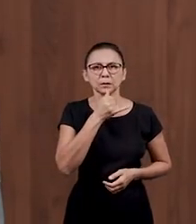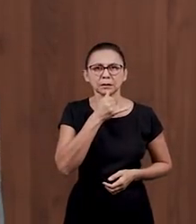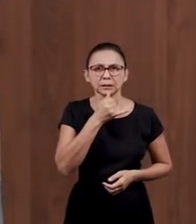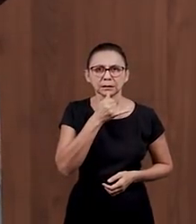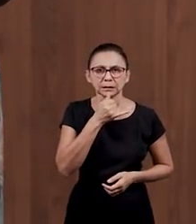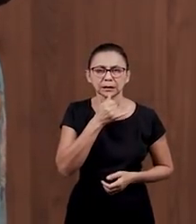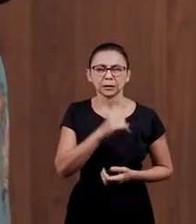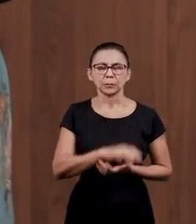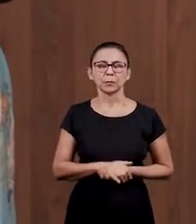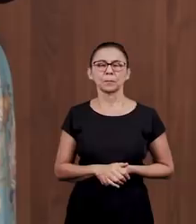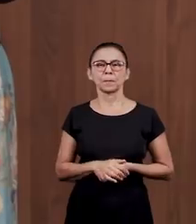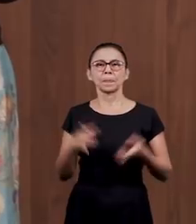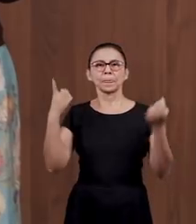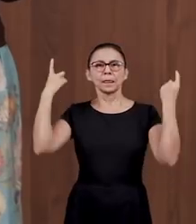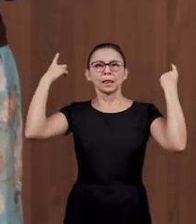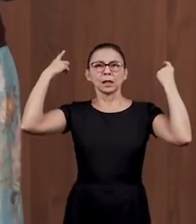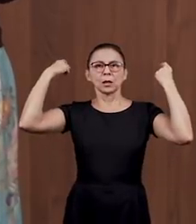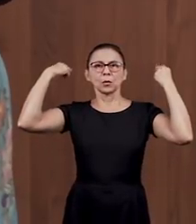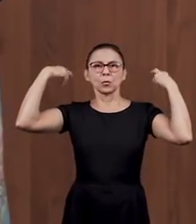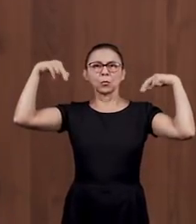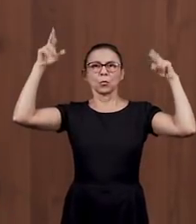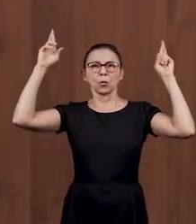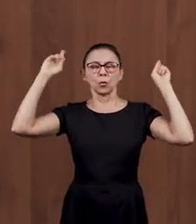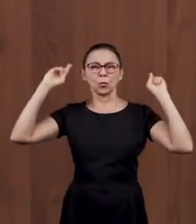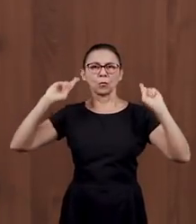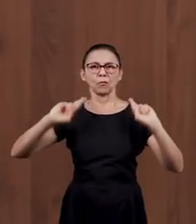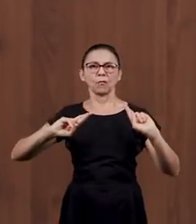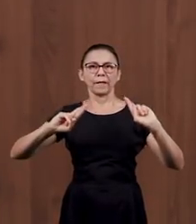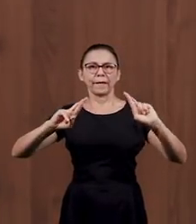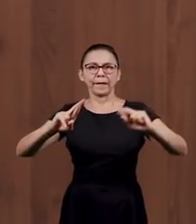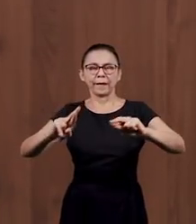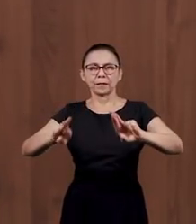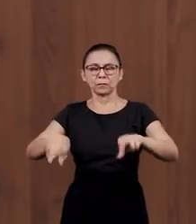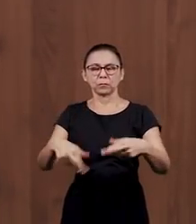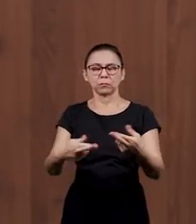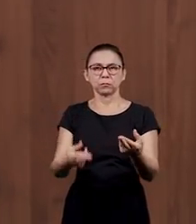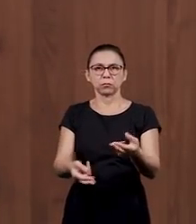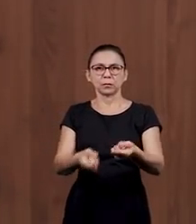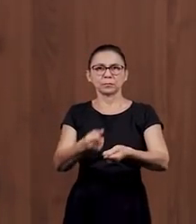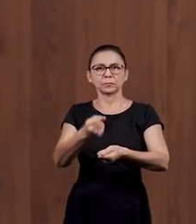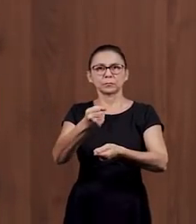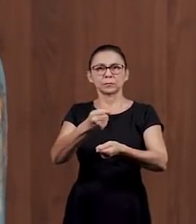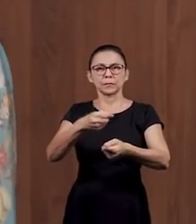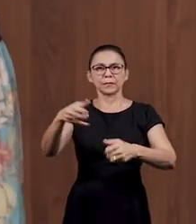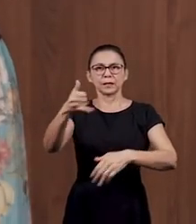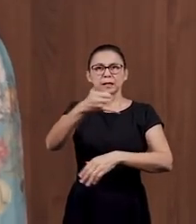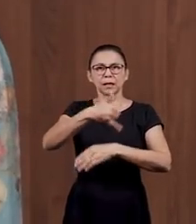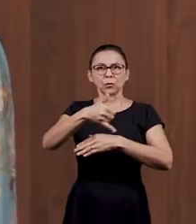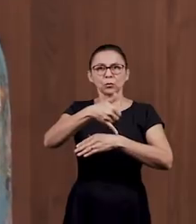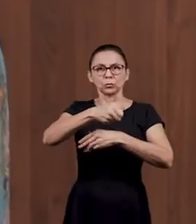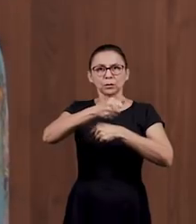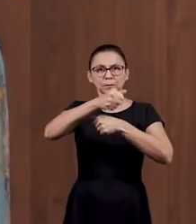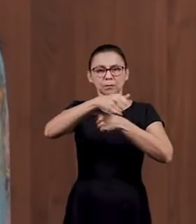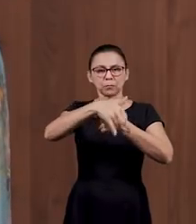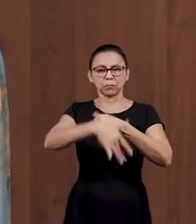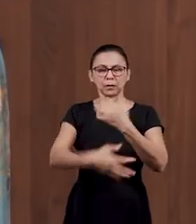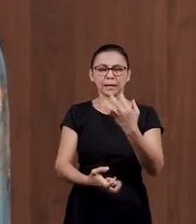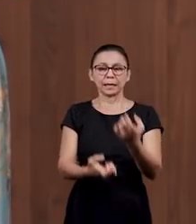a gordura fosse queimada. E antes que a gordura fosse queimada, Ofni e Finéias tomavam à